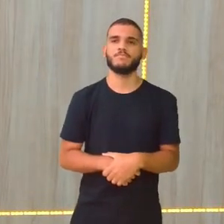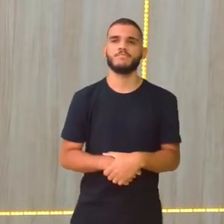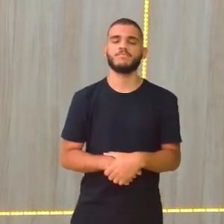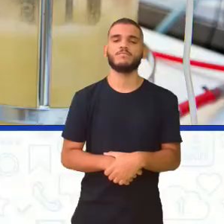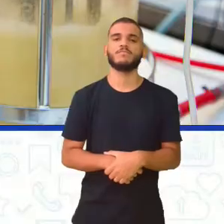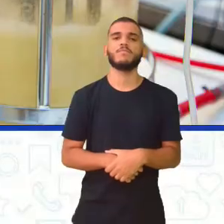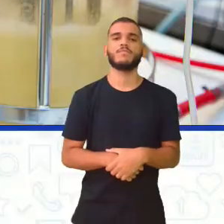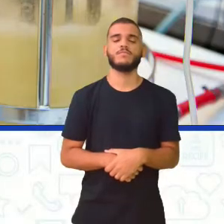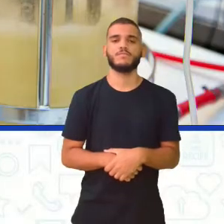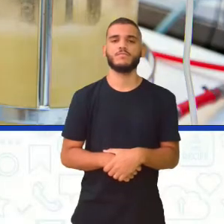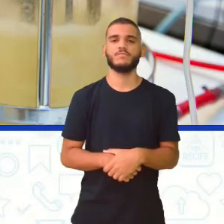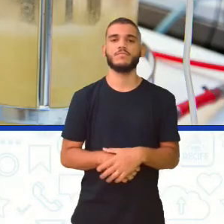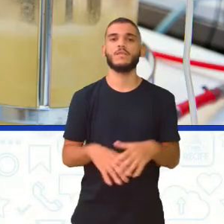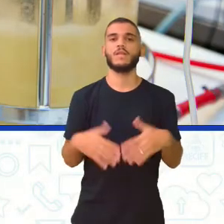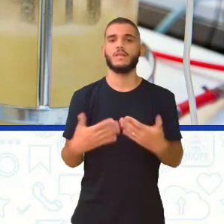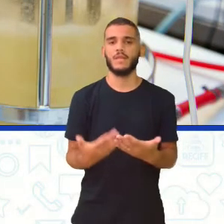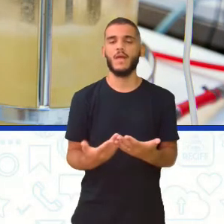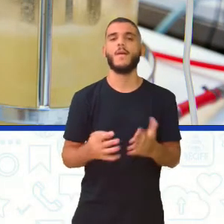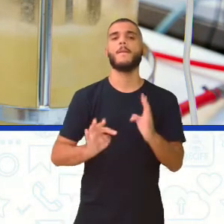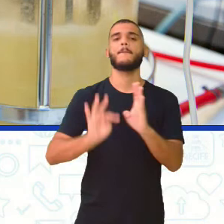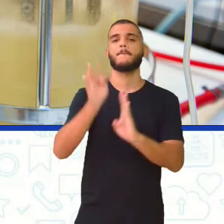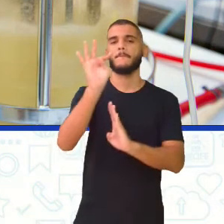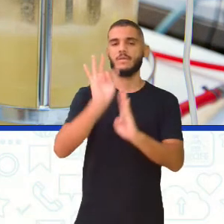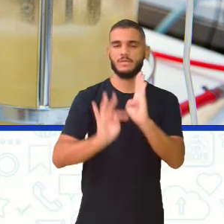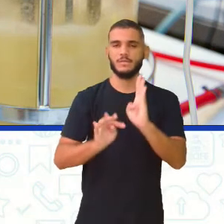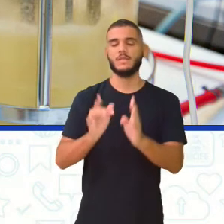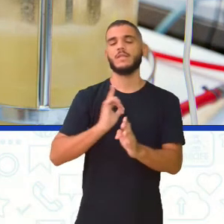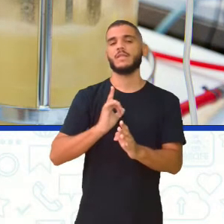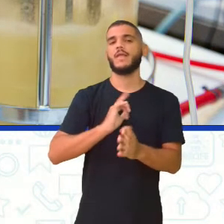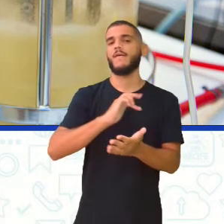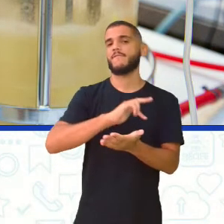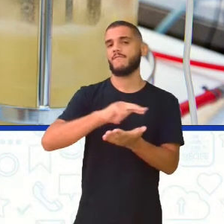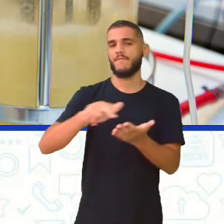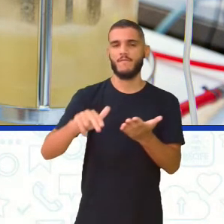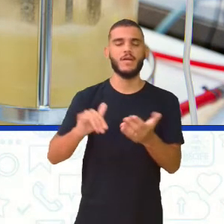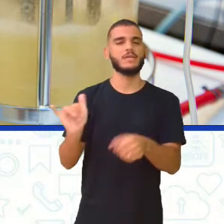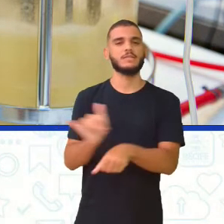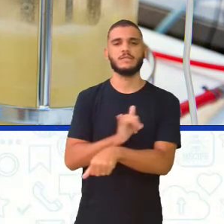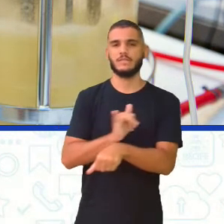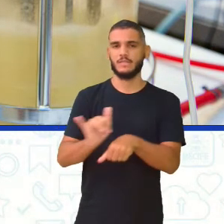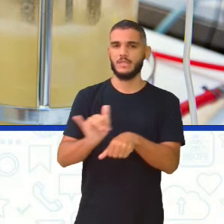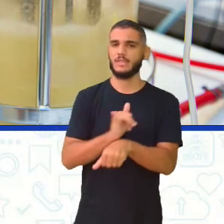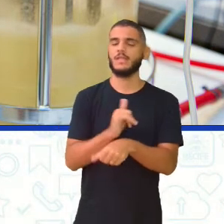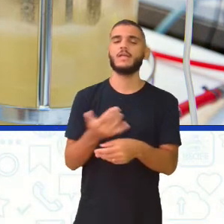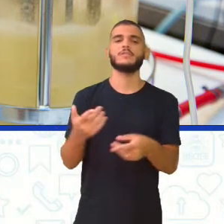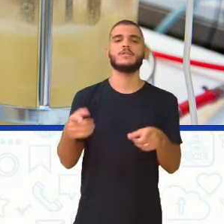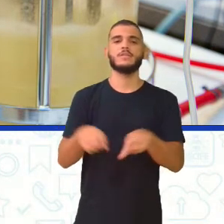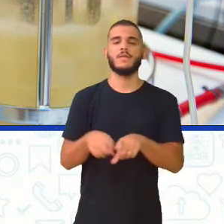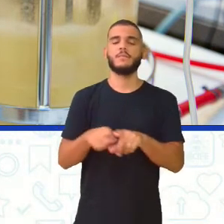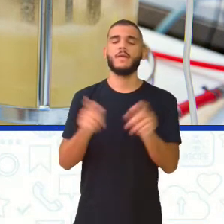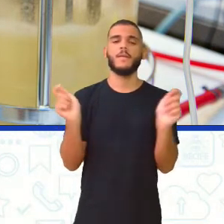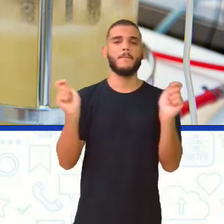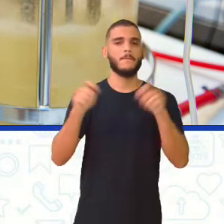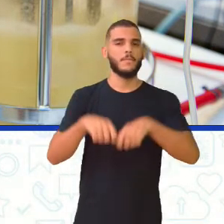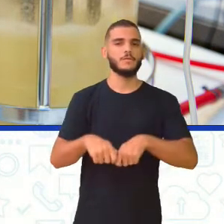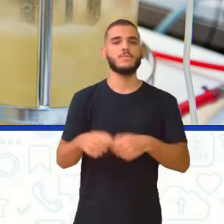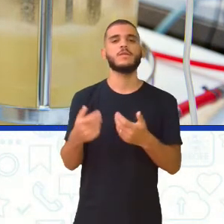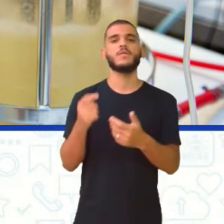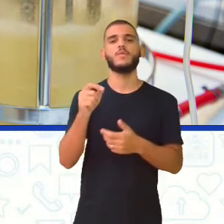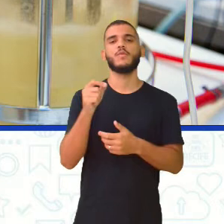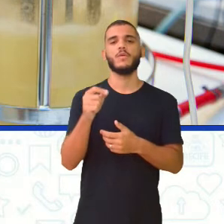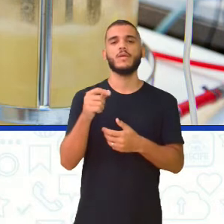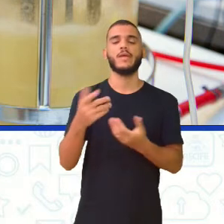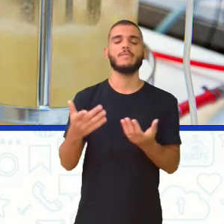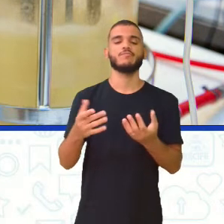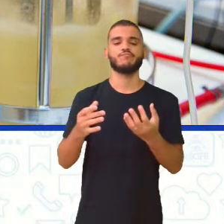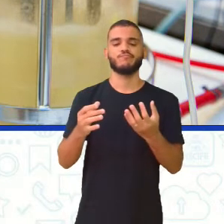a questão aí da biotecnologia, ela reúne técnicas e ferramentas que possibilitam a